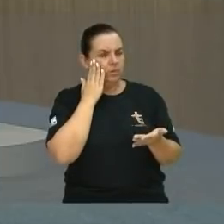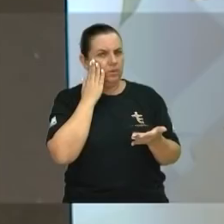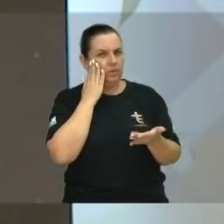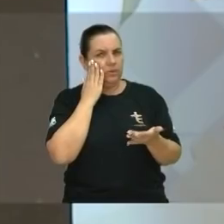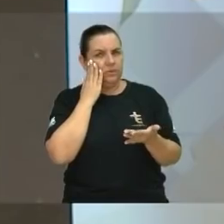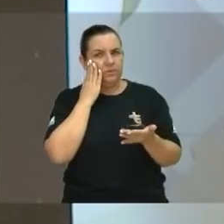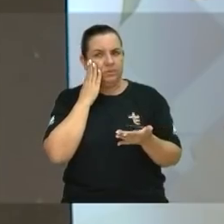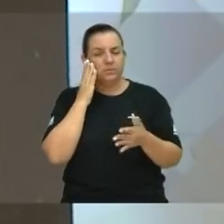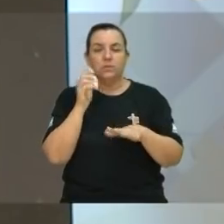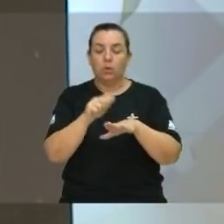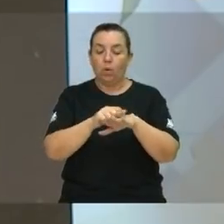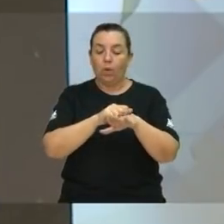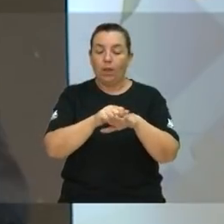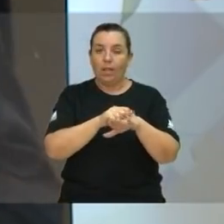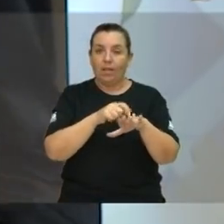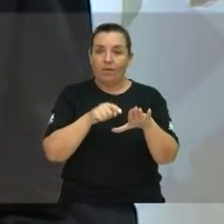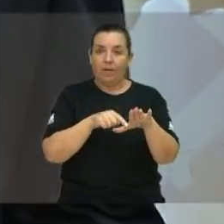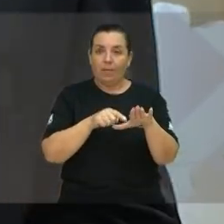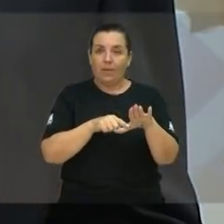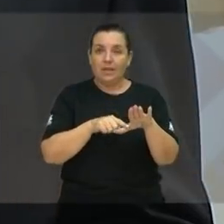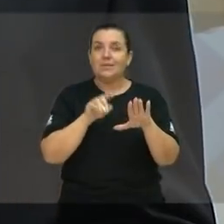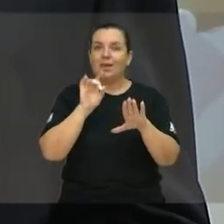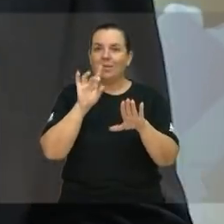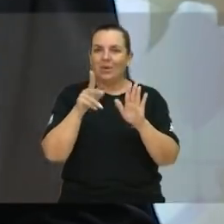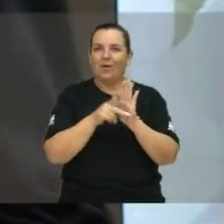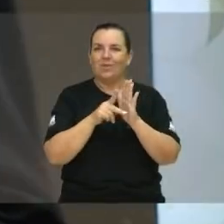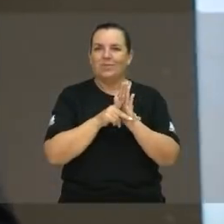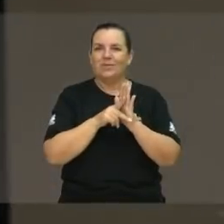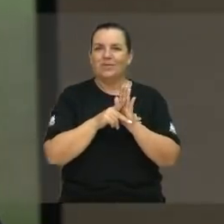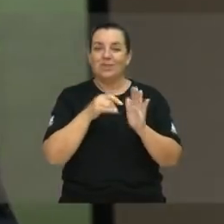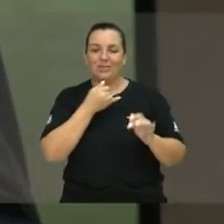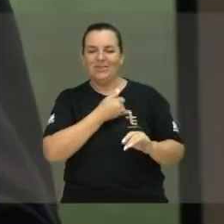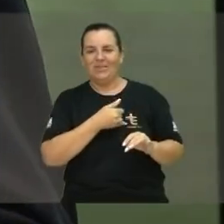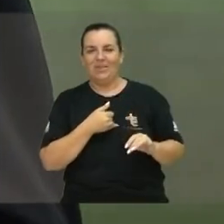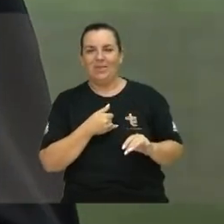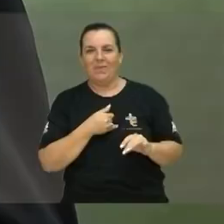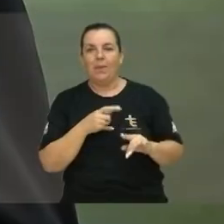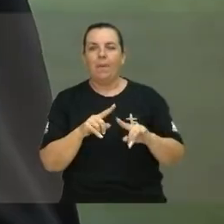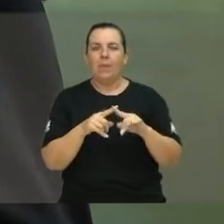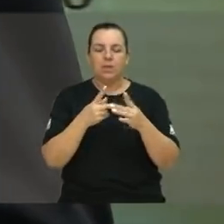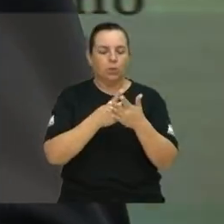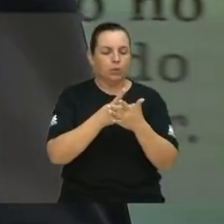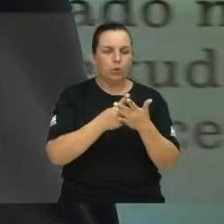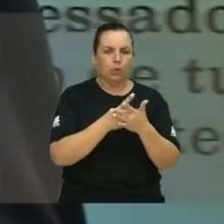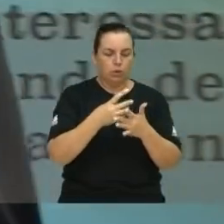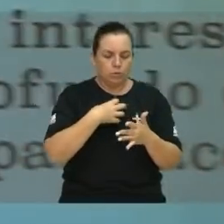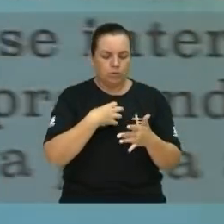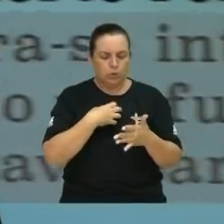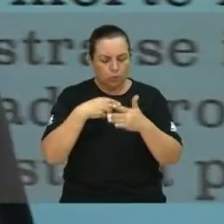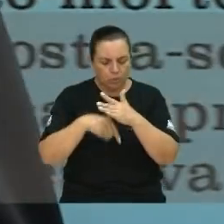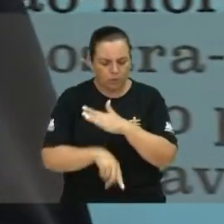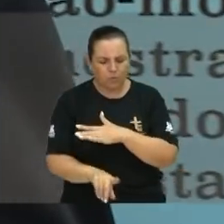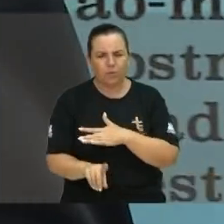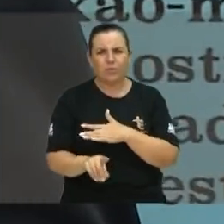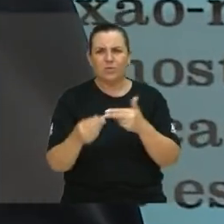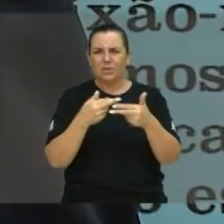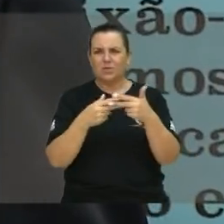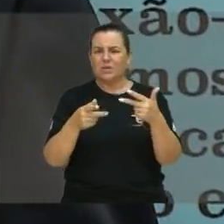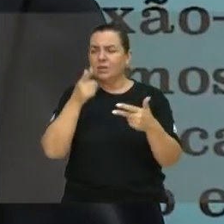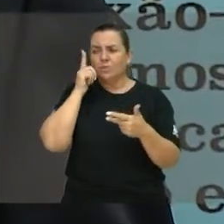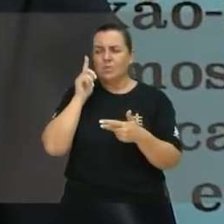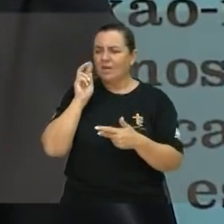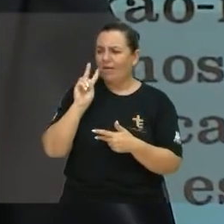lava-pés ea exclusividade de joão porém está à procura do sentido profundo aquilo que não se vê